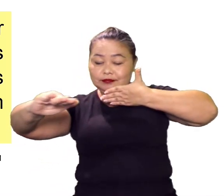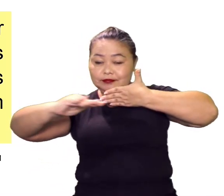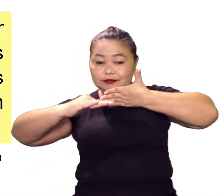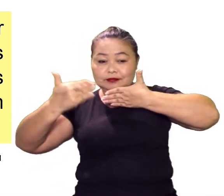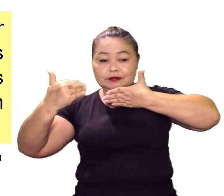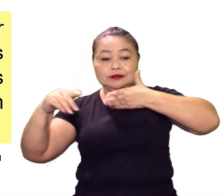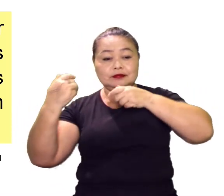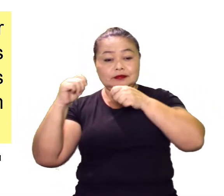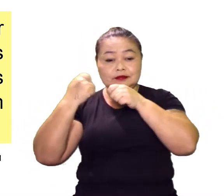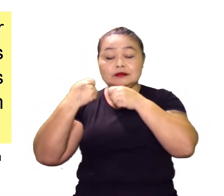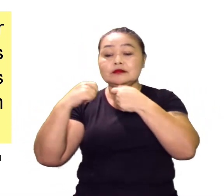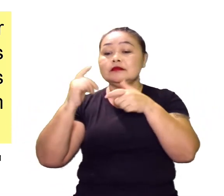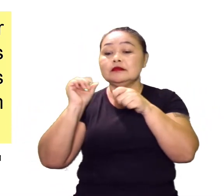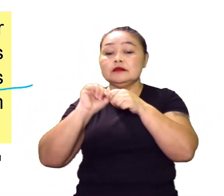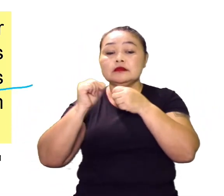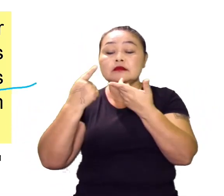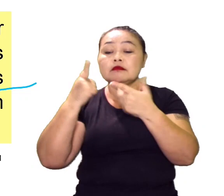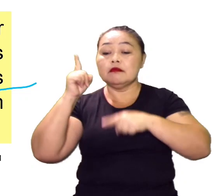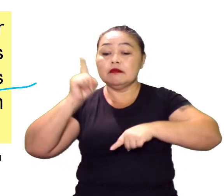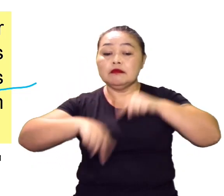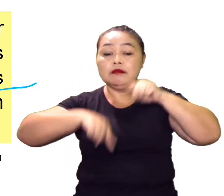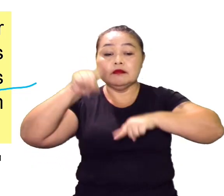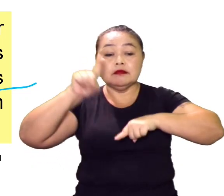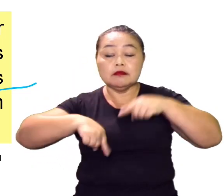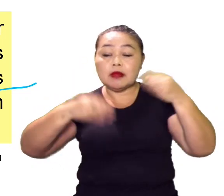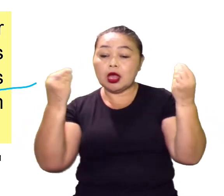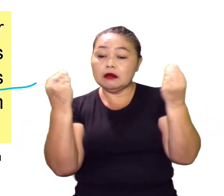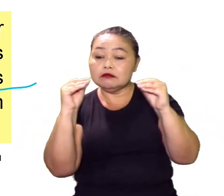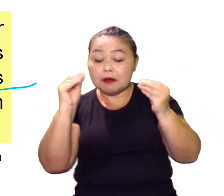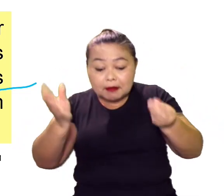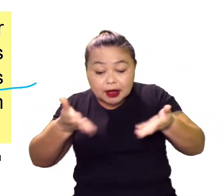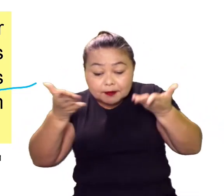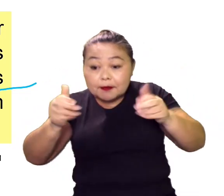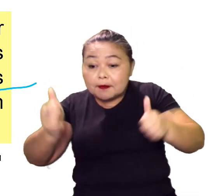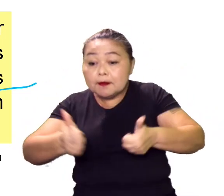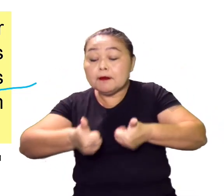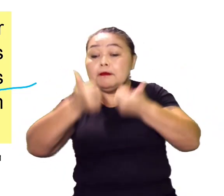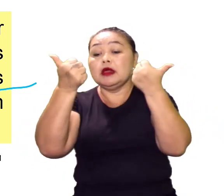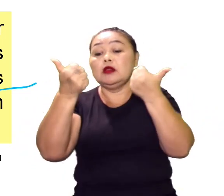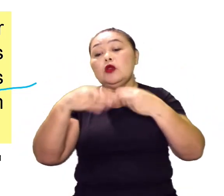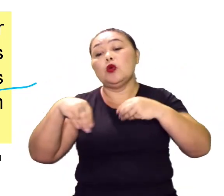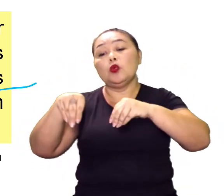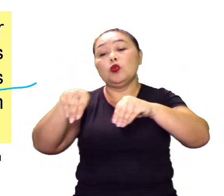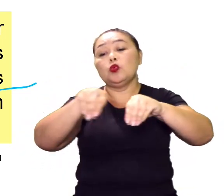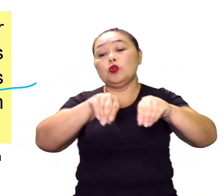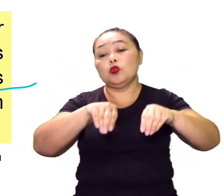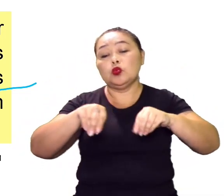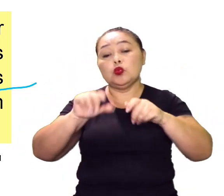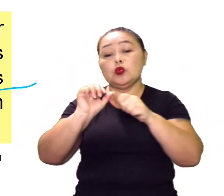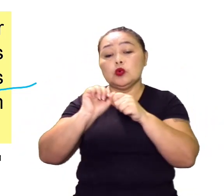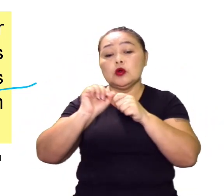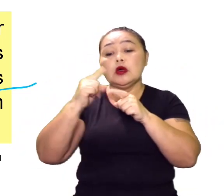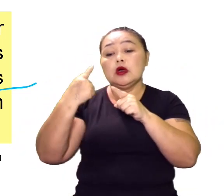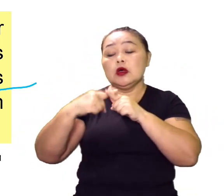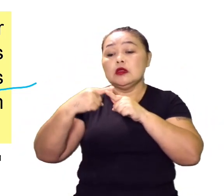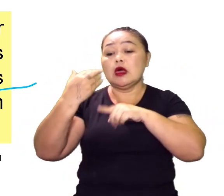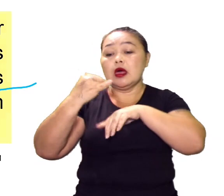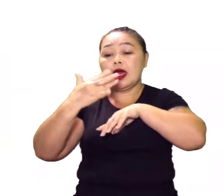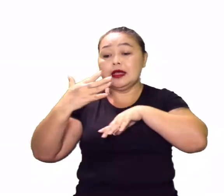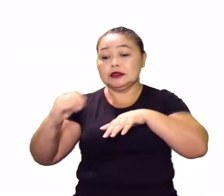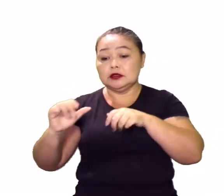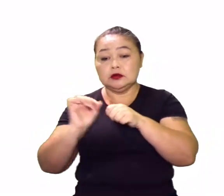de corretivos, ou seja, de material para melhorar a fertilidade desse solo, porque ele é muito